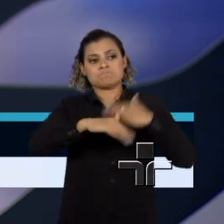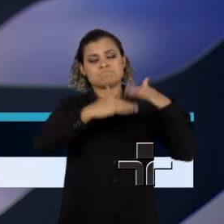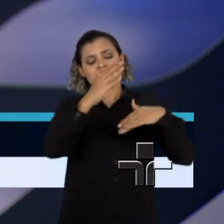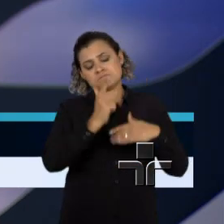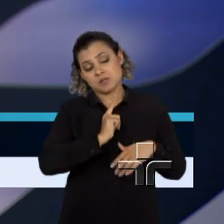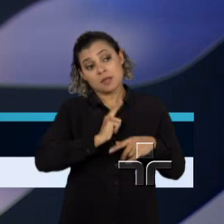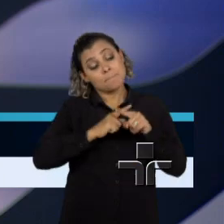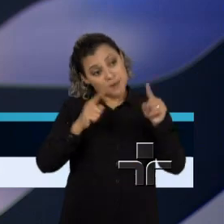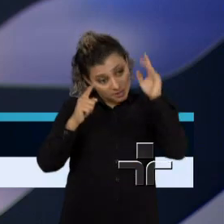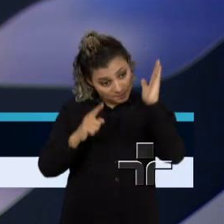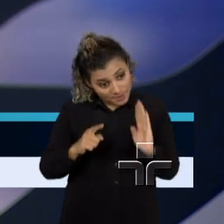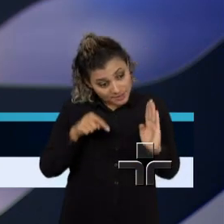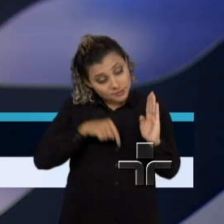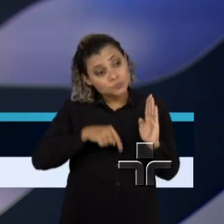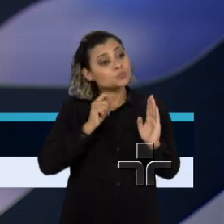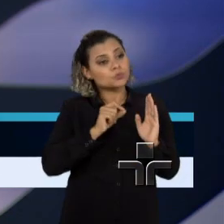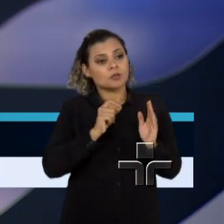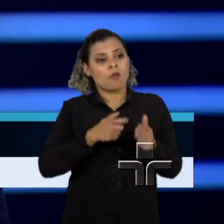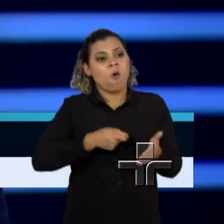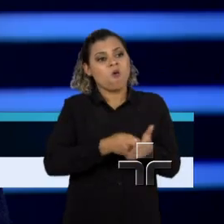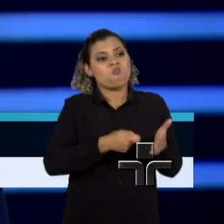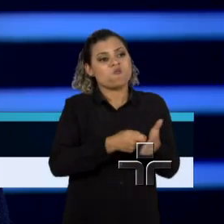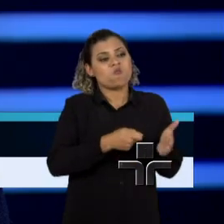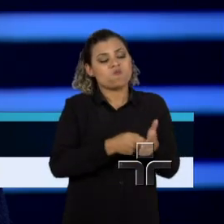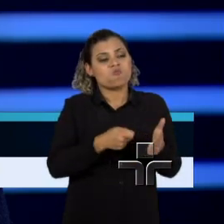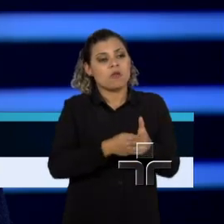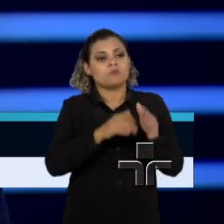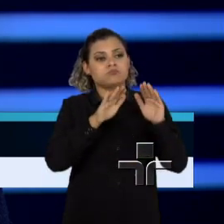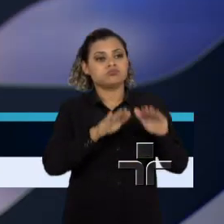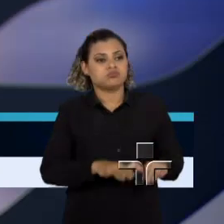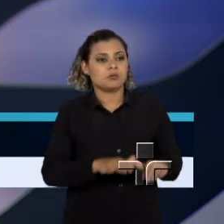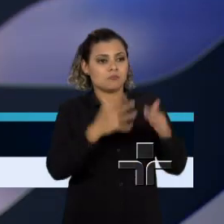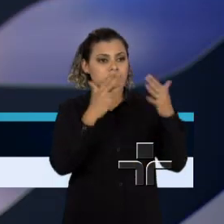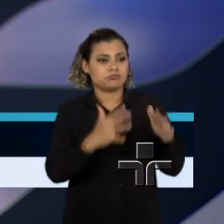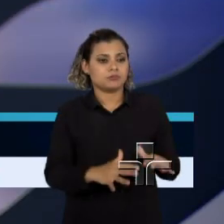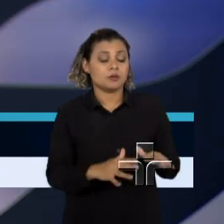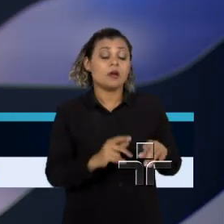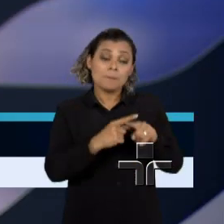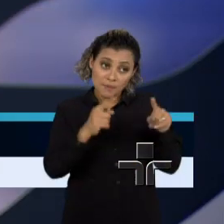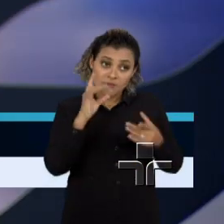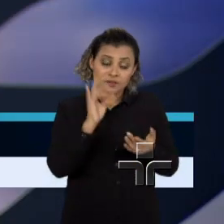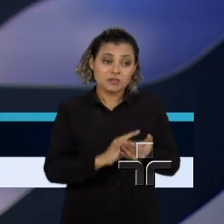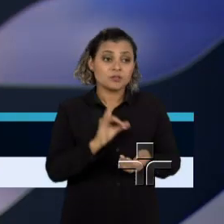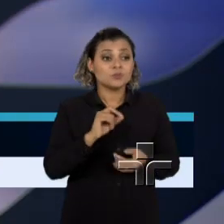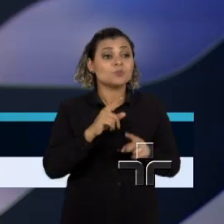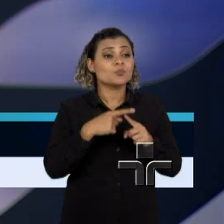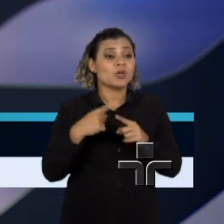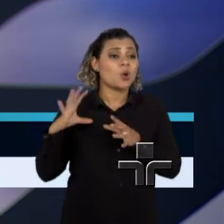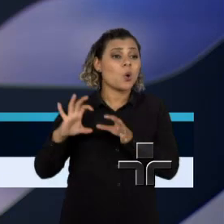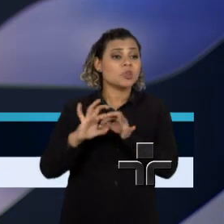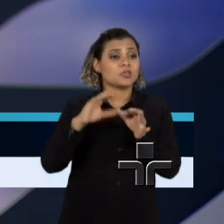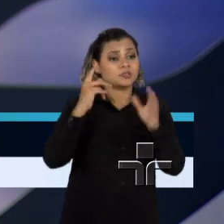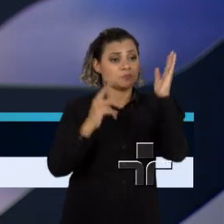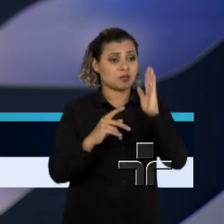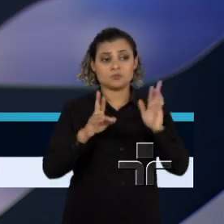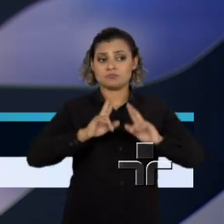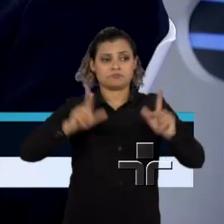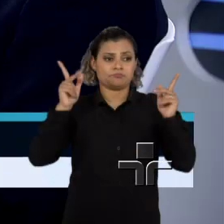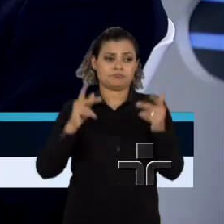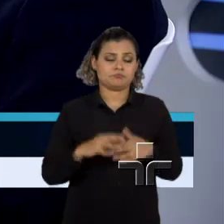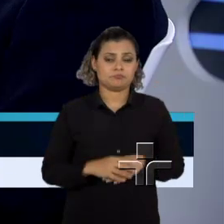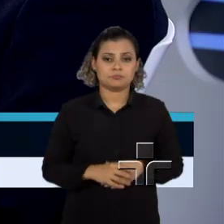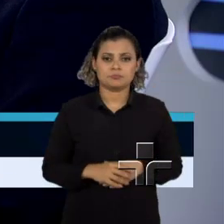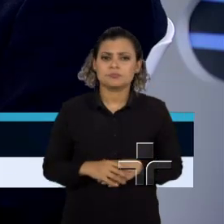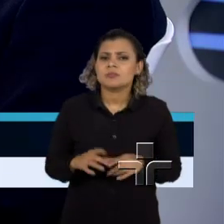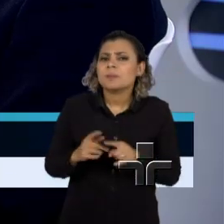No Brasil, essa pressão foi muito menor, né, dentre outros fatores, porque o contexto brasileiro foi distinto. Sene, se não